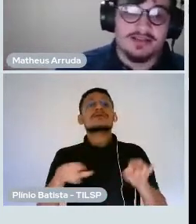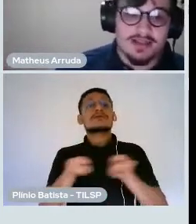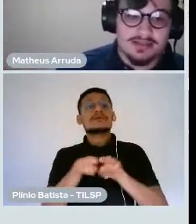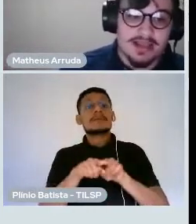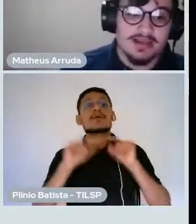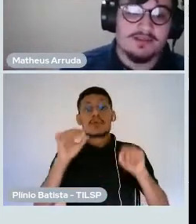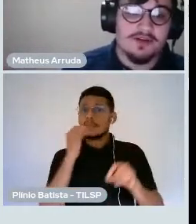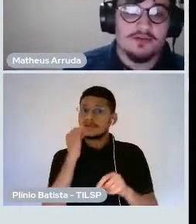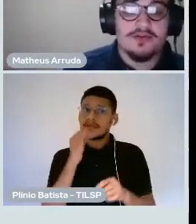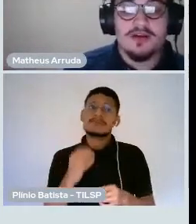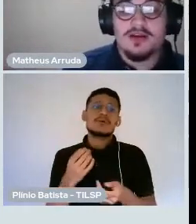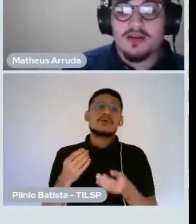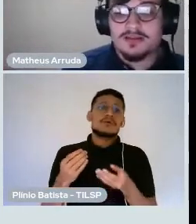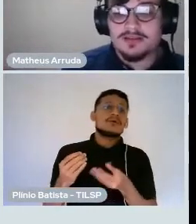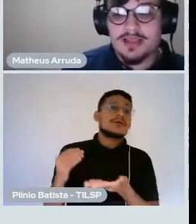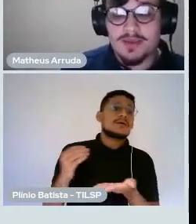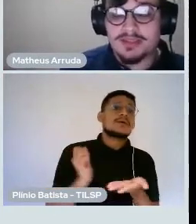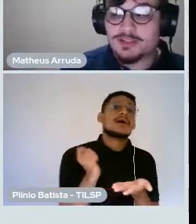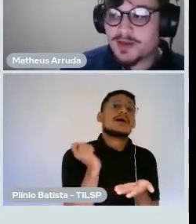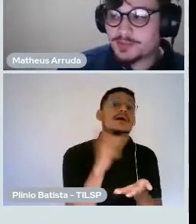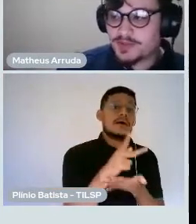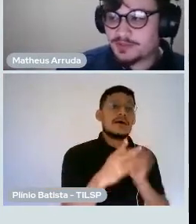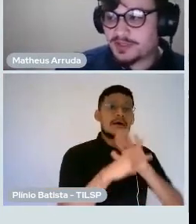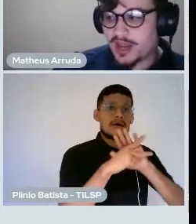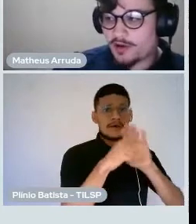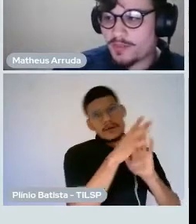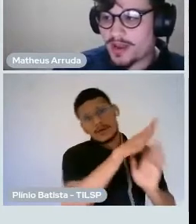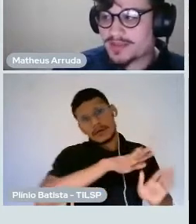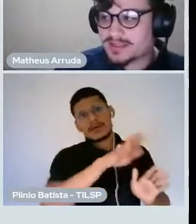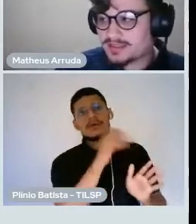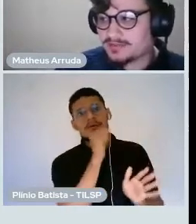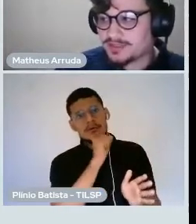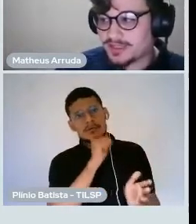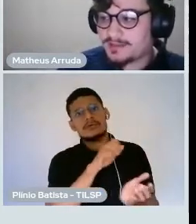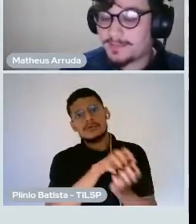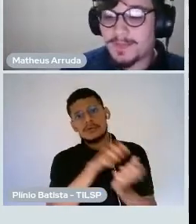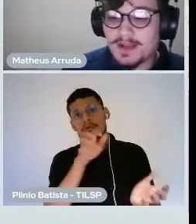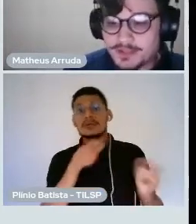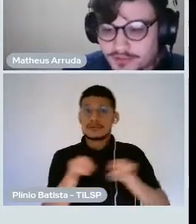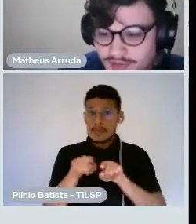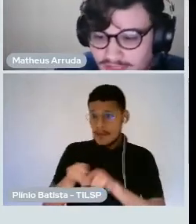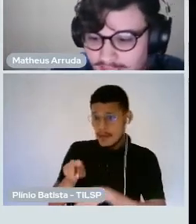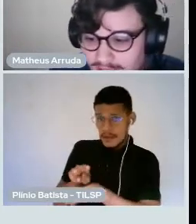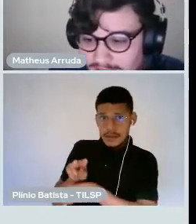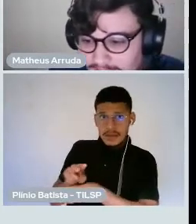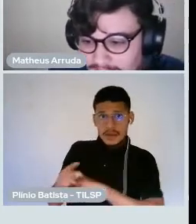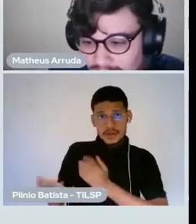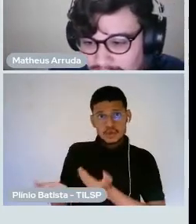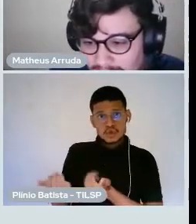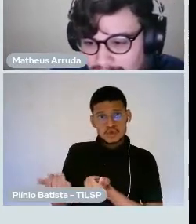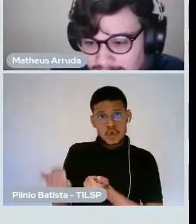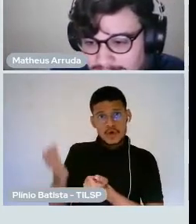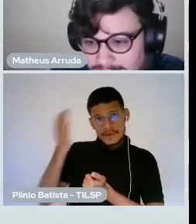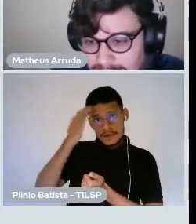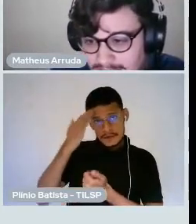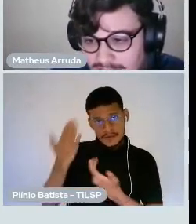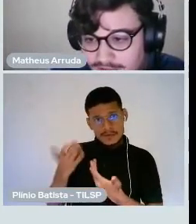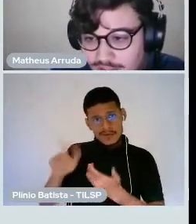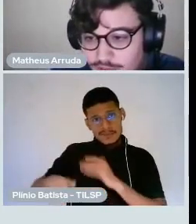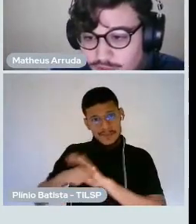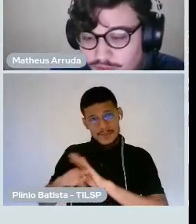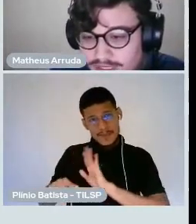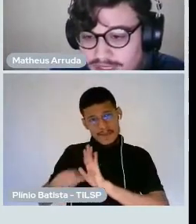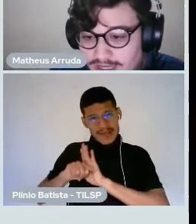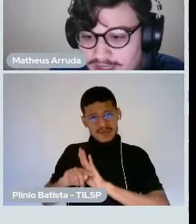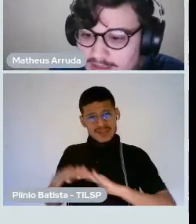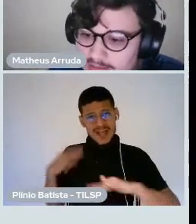filhos, netos, etc., que vão ser mantidos pelas pessoas economicamente ativas, tá? Deixa eu ver aqui. Da questão